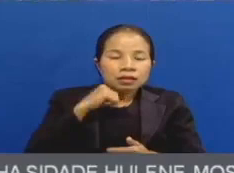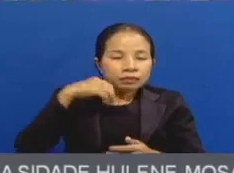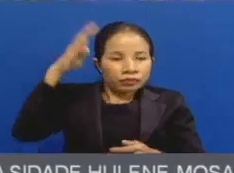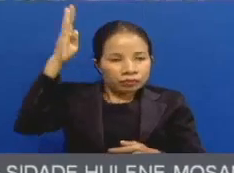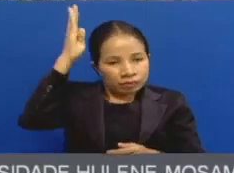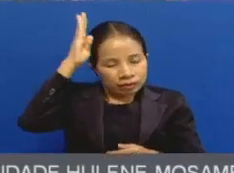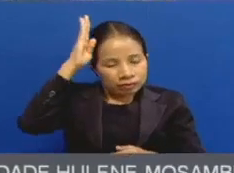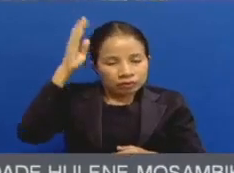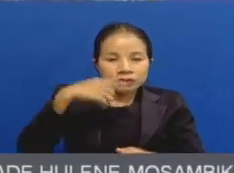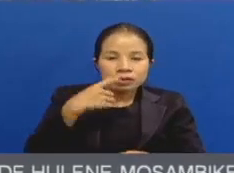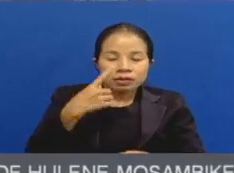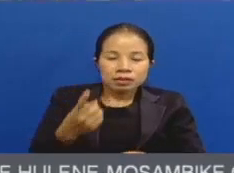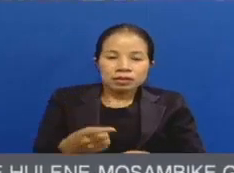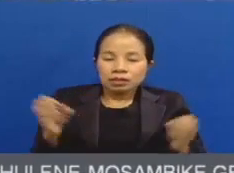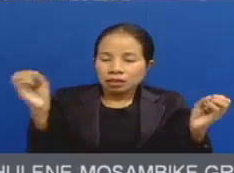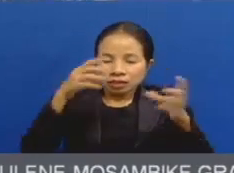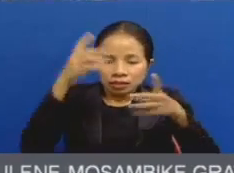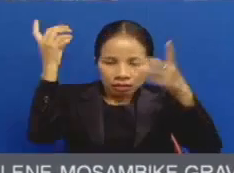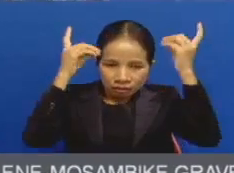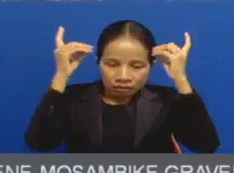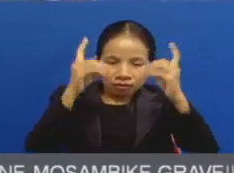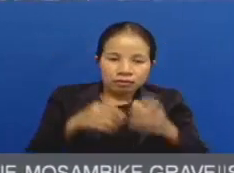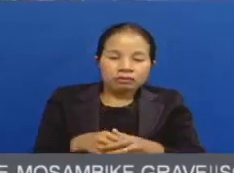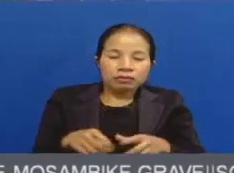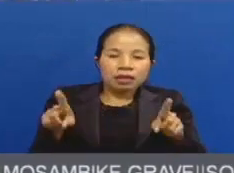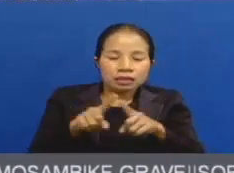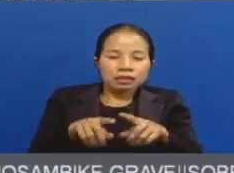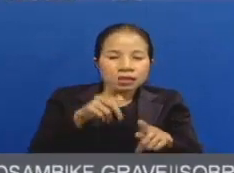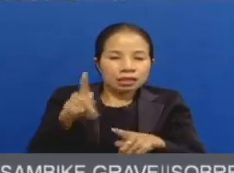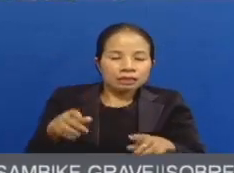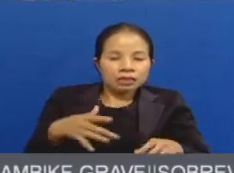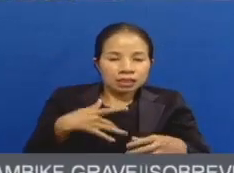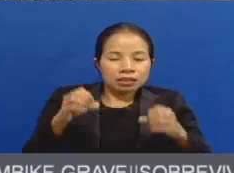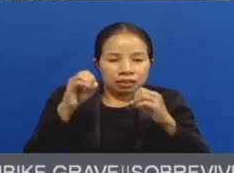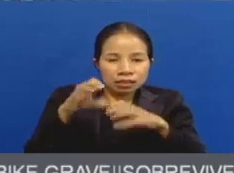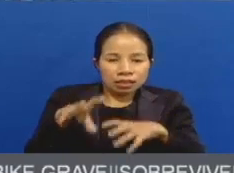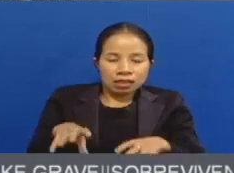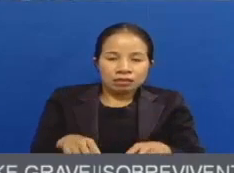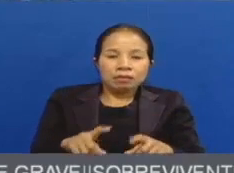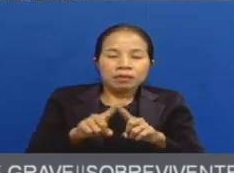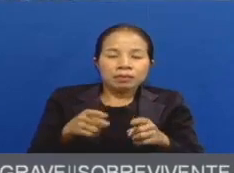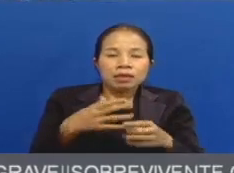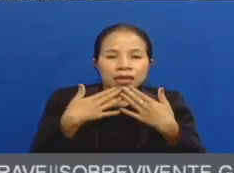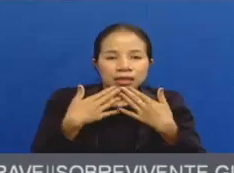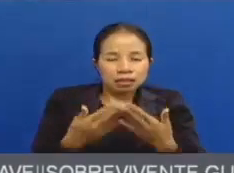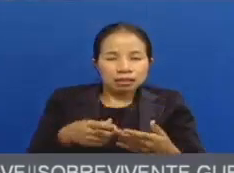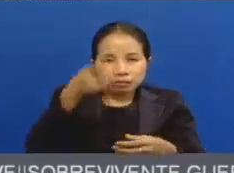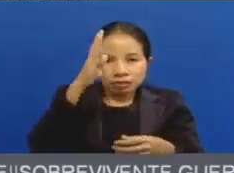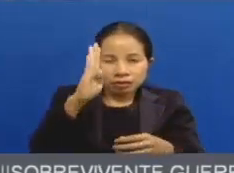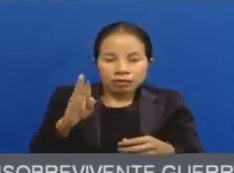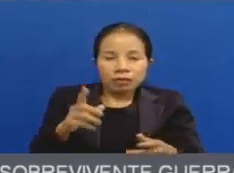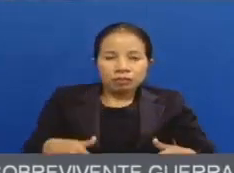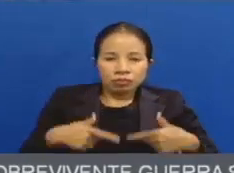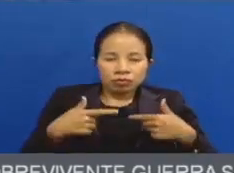Silva hateten. Sem dúvida, mudar ser humano sente lá com tebes. Bebe agradece para Maroma, para Mores nebe na enraic ona